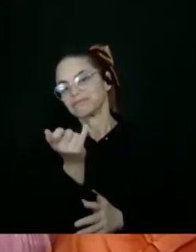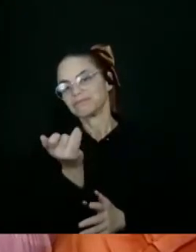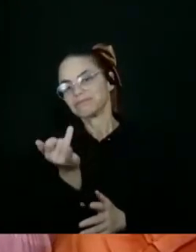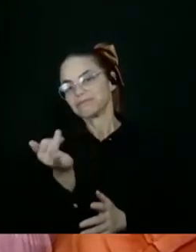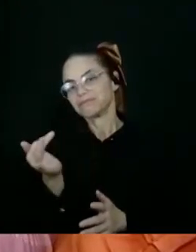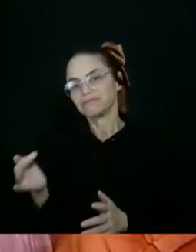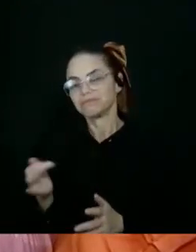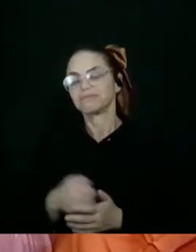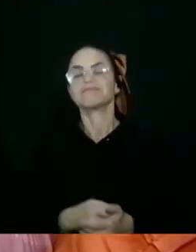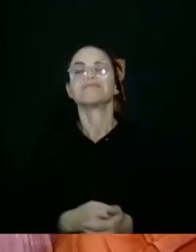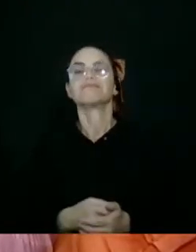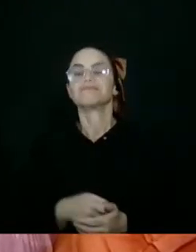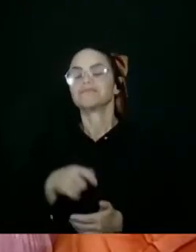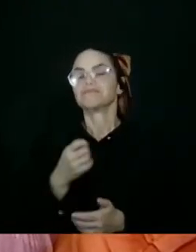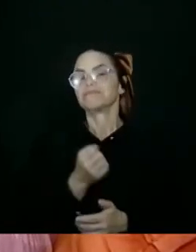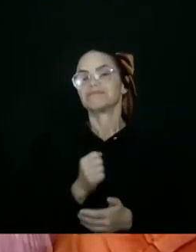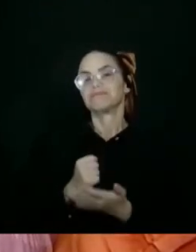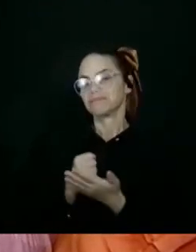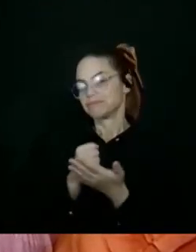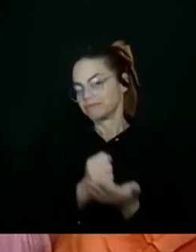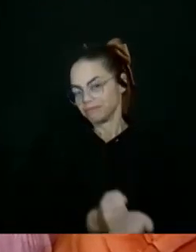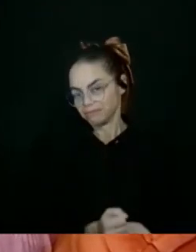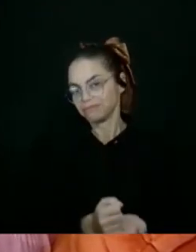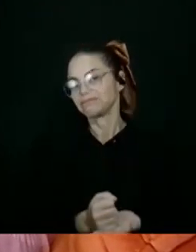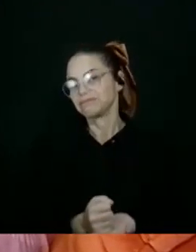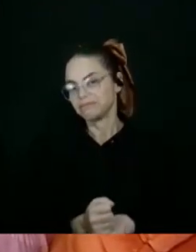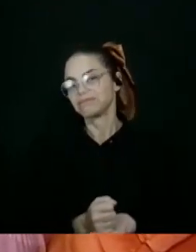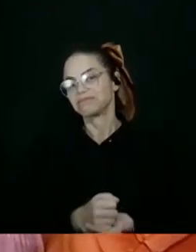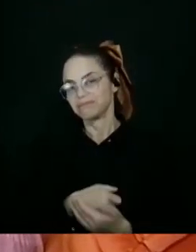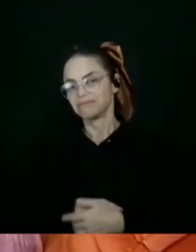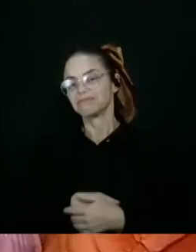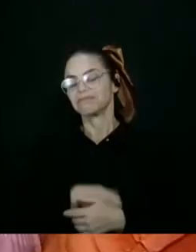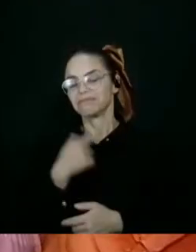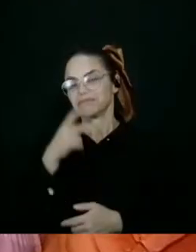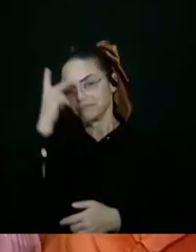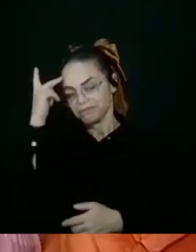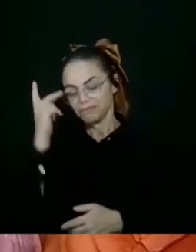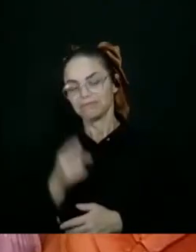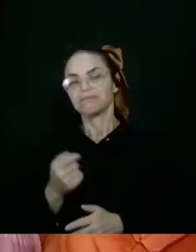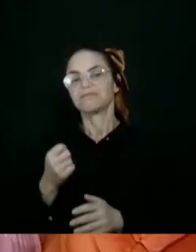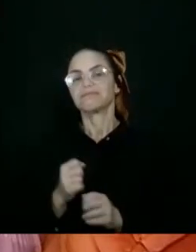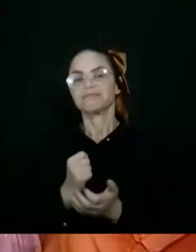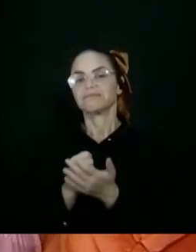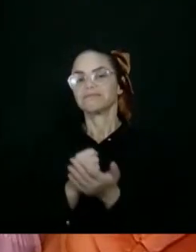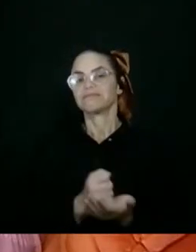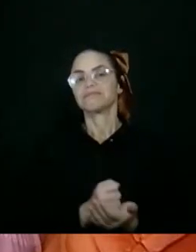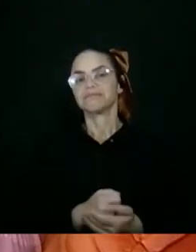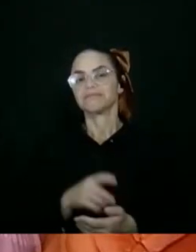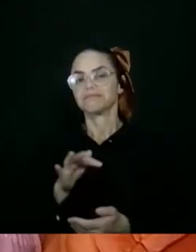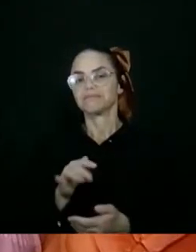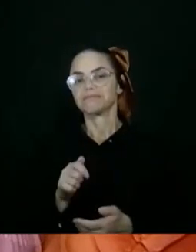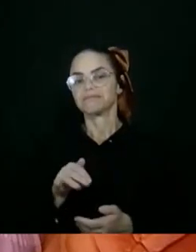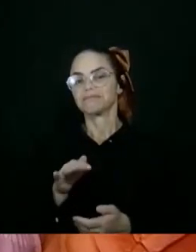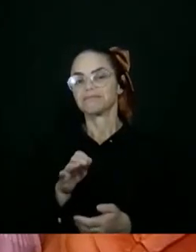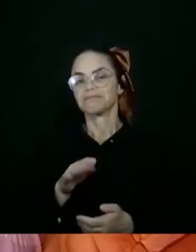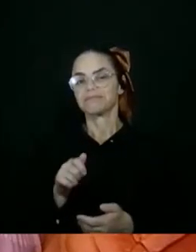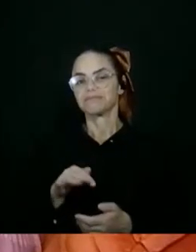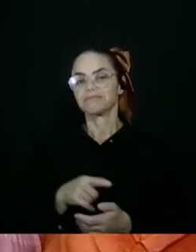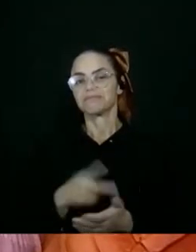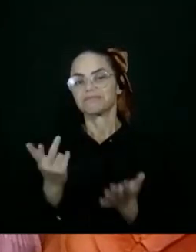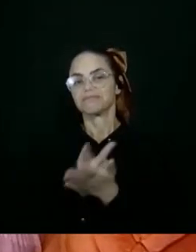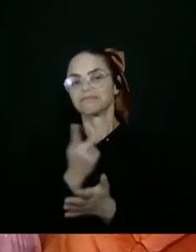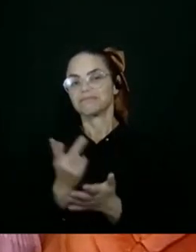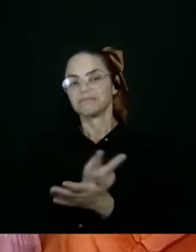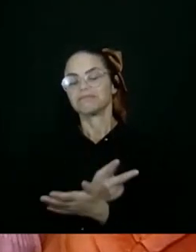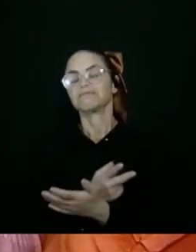ser beneficiados, mas eu sei que uma grande parte das pessoas serão beneficiadas. Ô Fabiana, e quais são os erros mais comuns